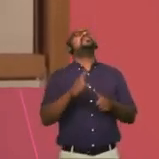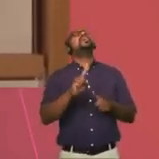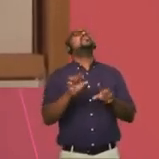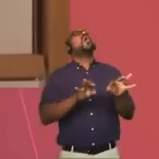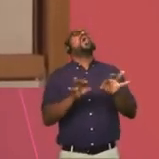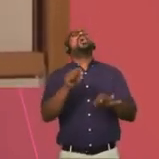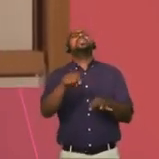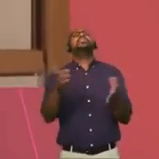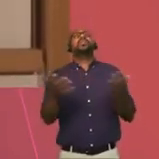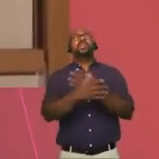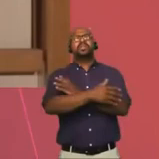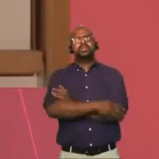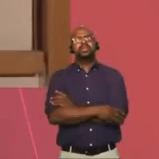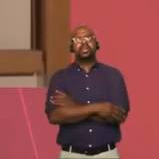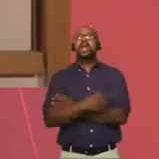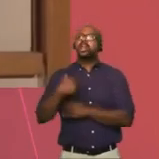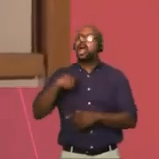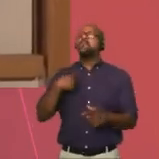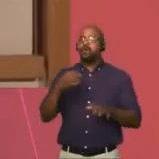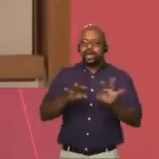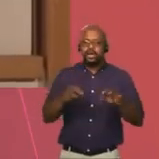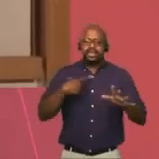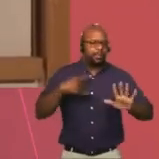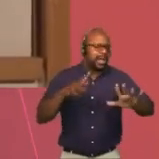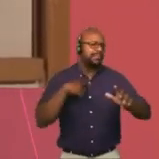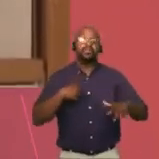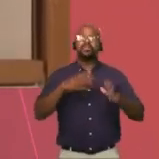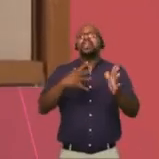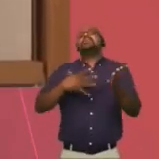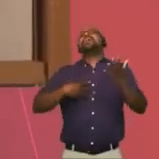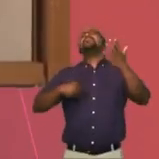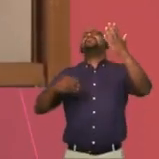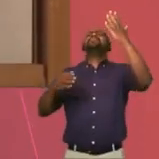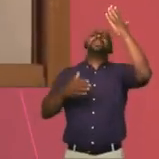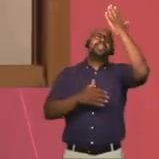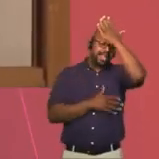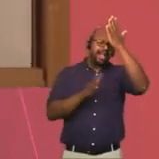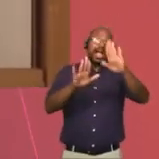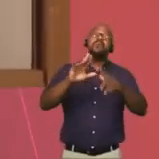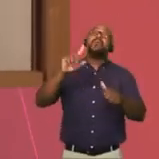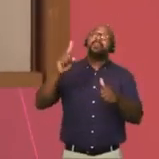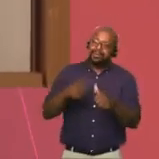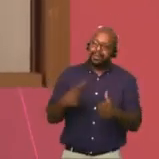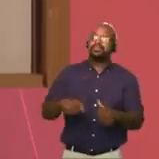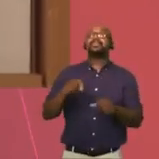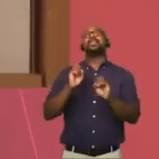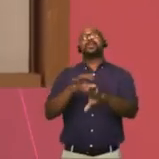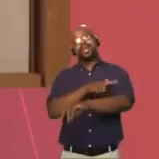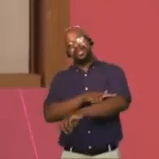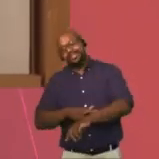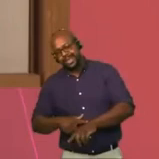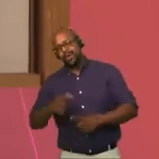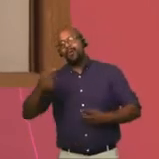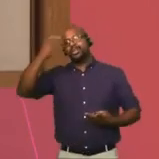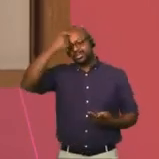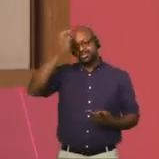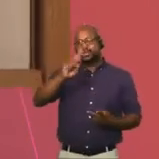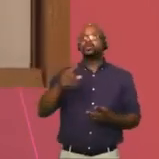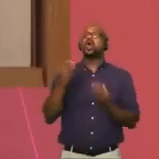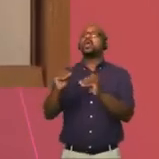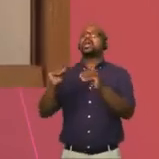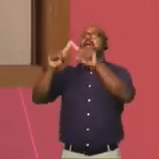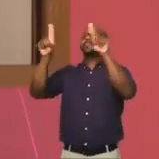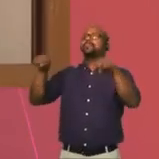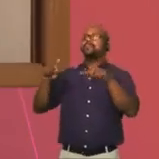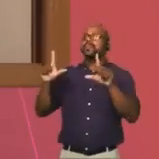organizam isso tá marrom que eu vou organizar purifica hahaha viu Rebeca educação conscientização e nessa botar